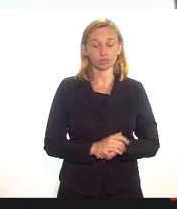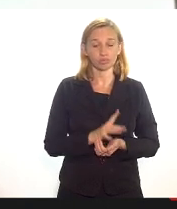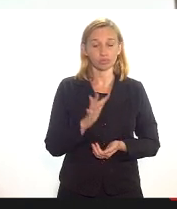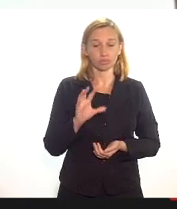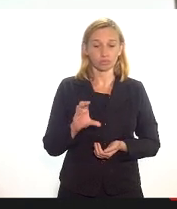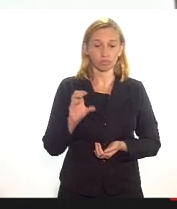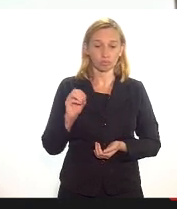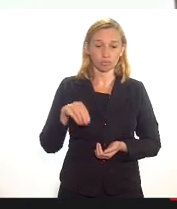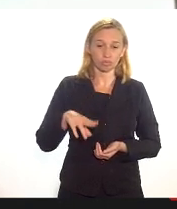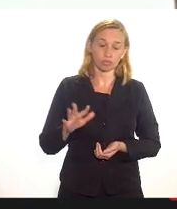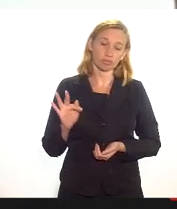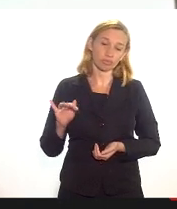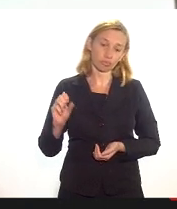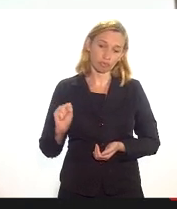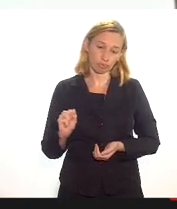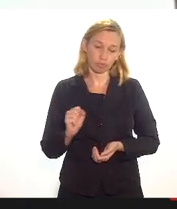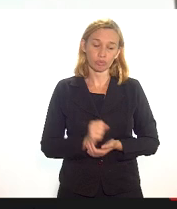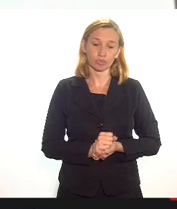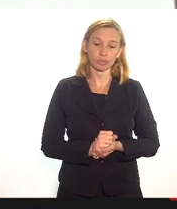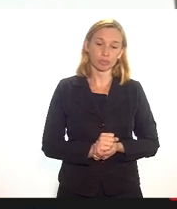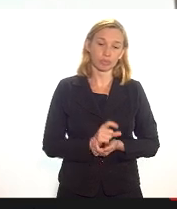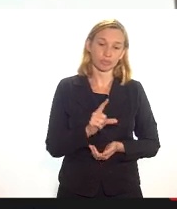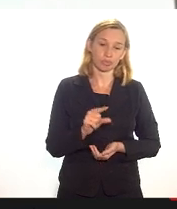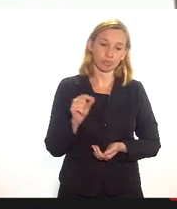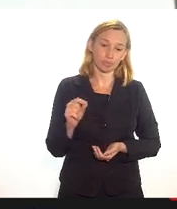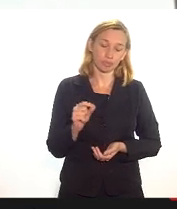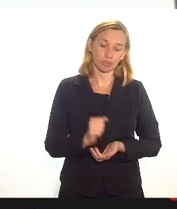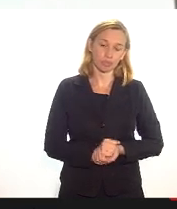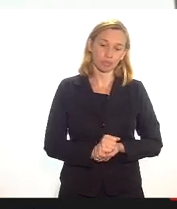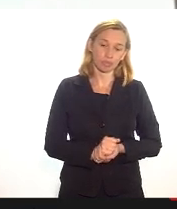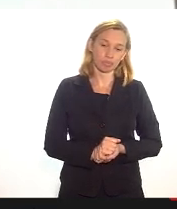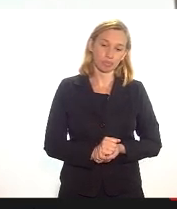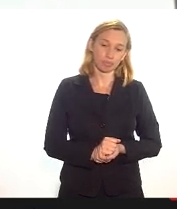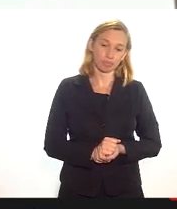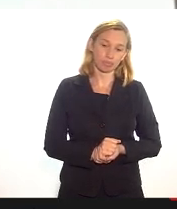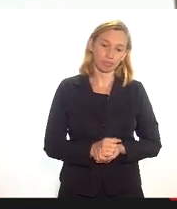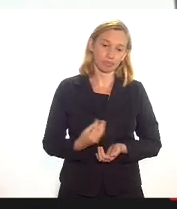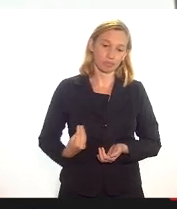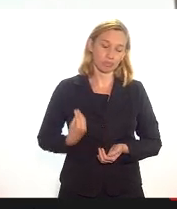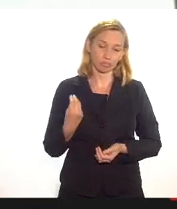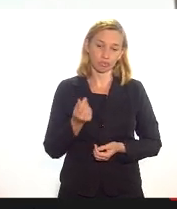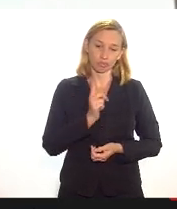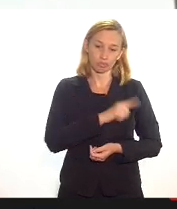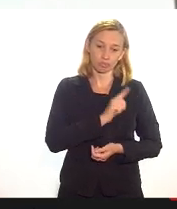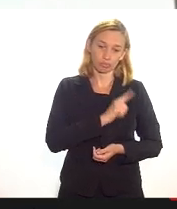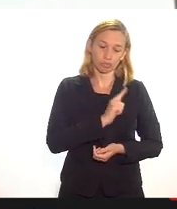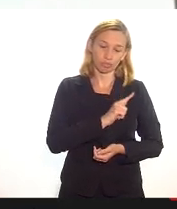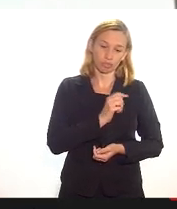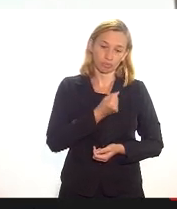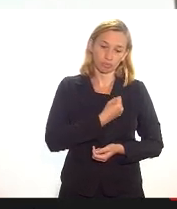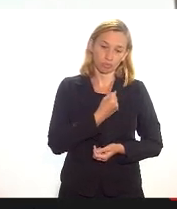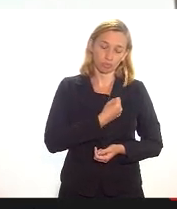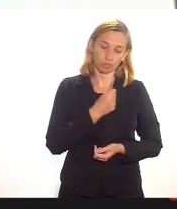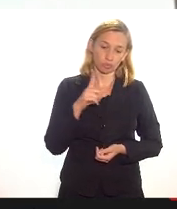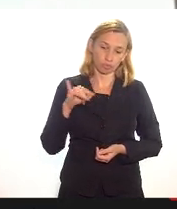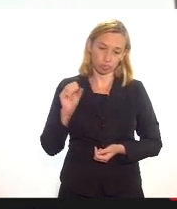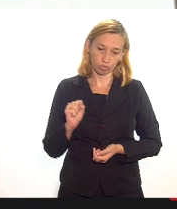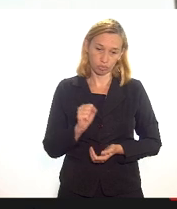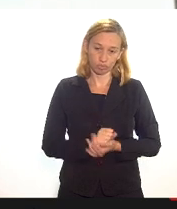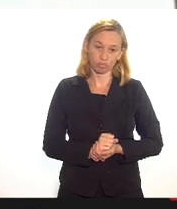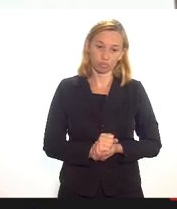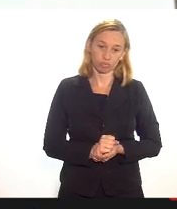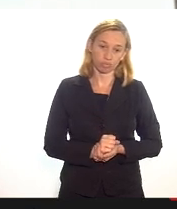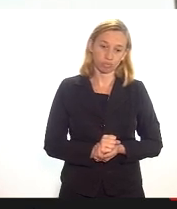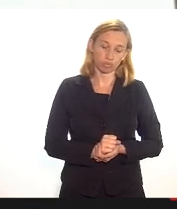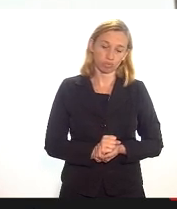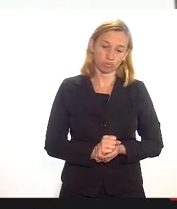CONFAS definiu a existência e a gestão de um banco de dados